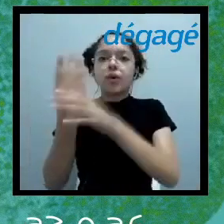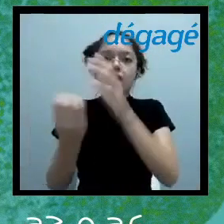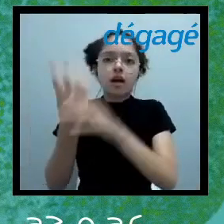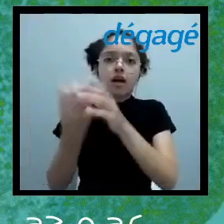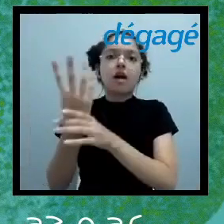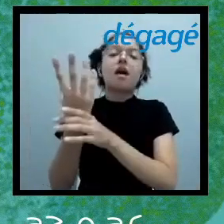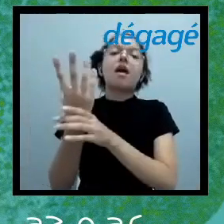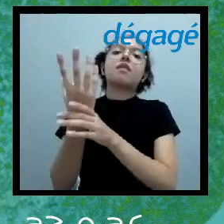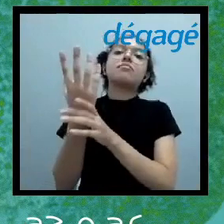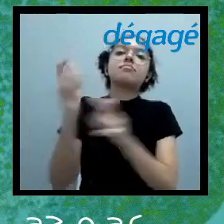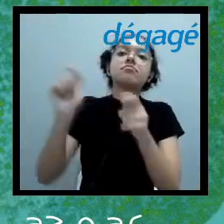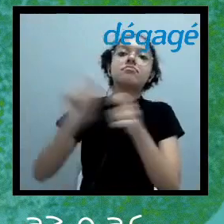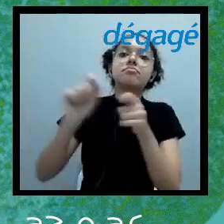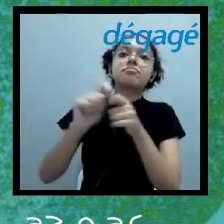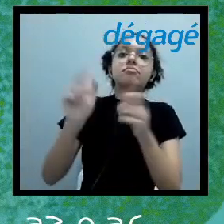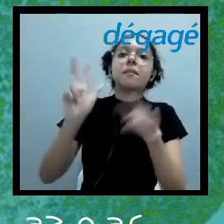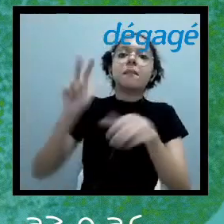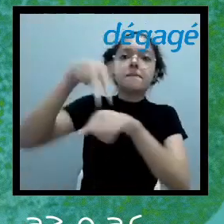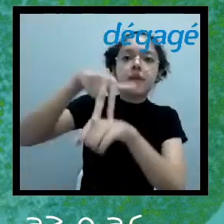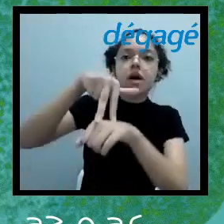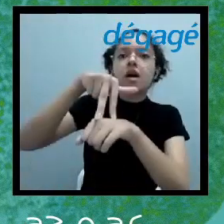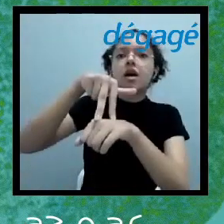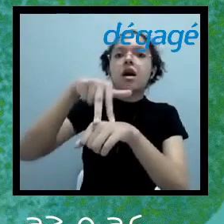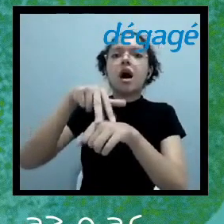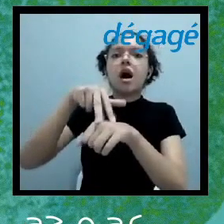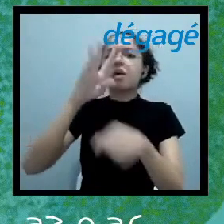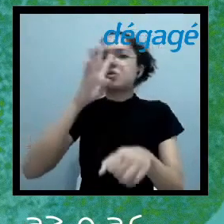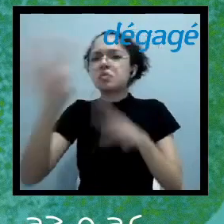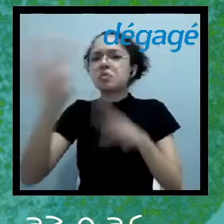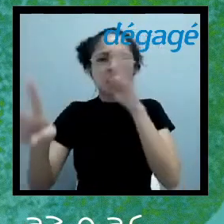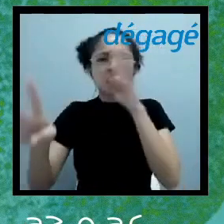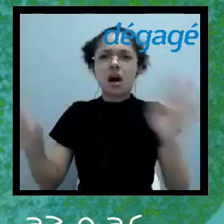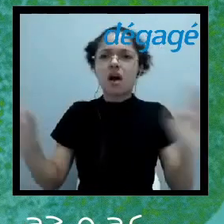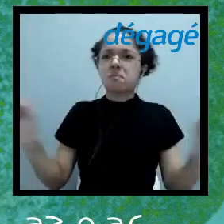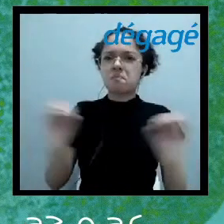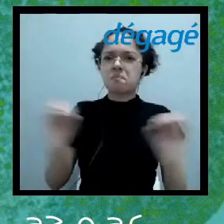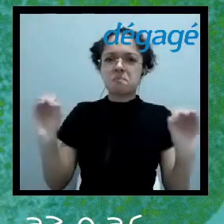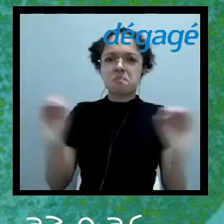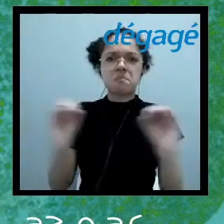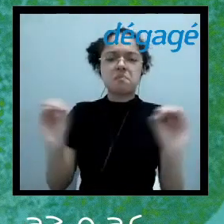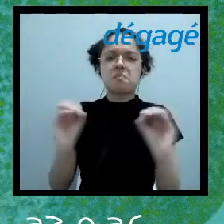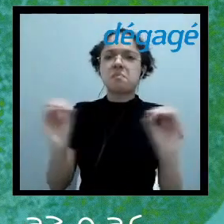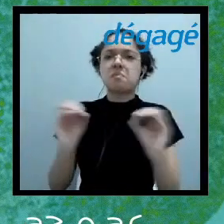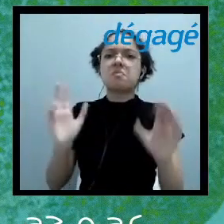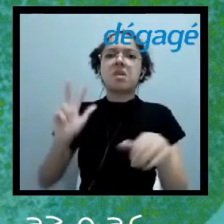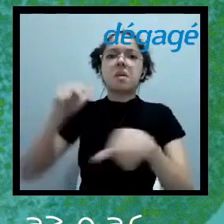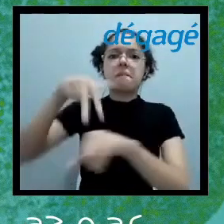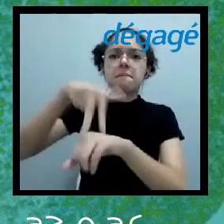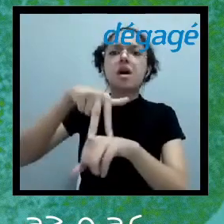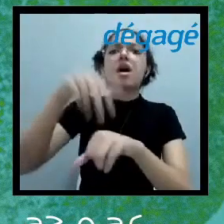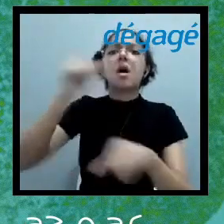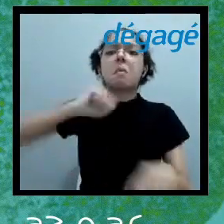de ser julgado, sem ter as suas arestas aparadas. Eu acho que é sobre isso, é sobre a gente